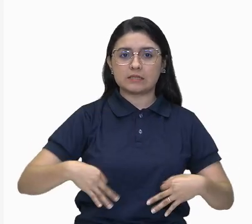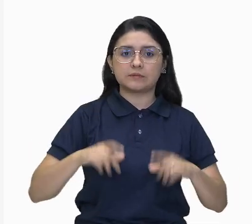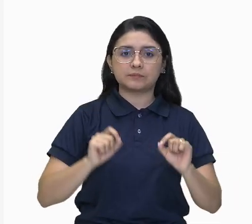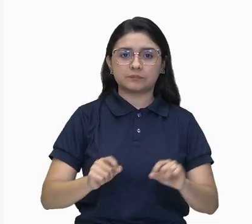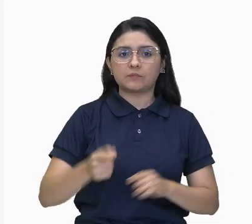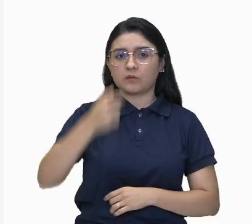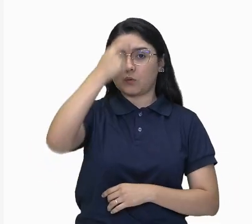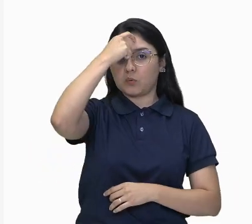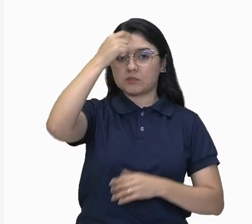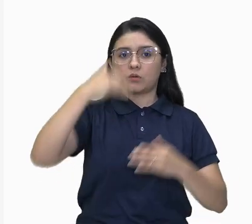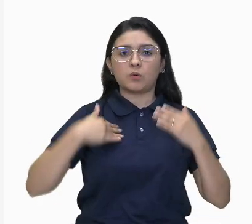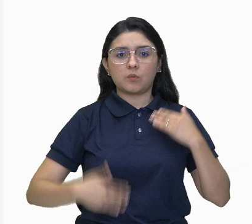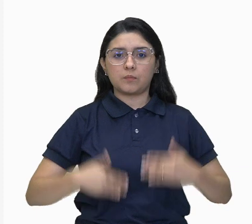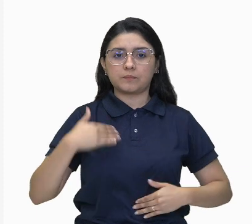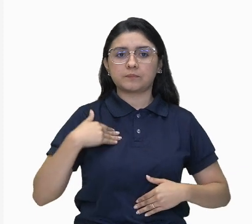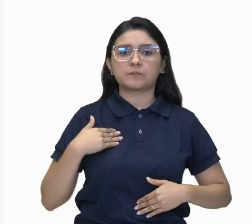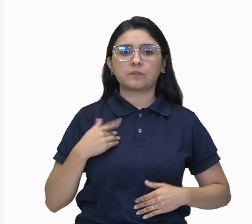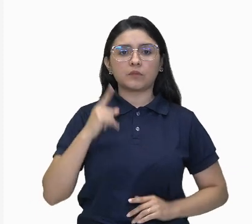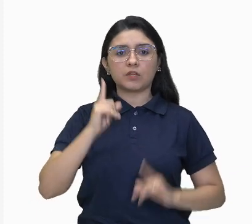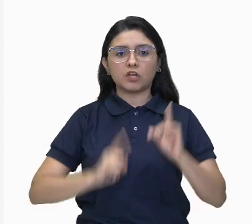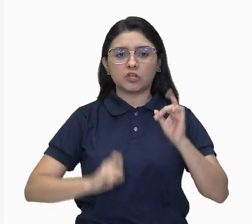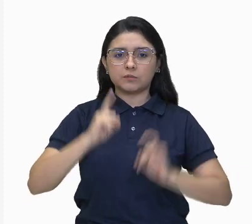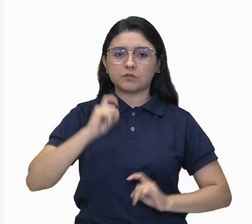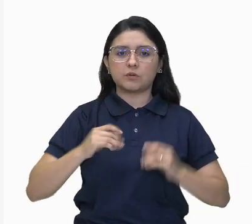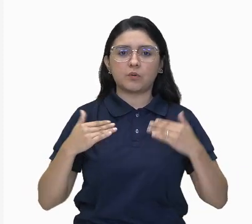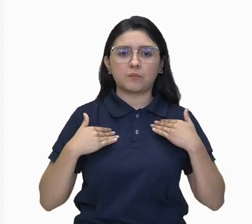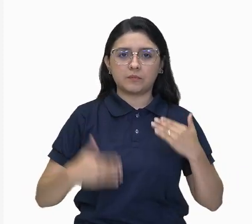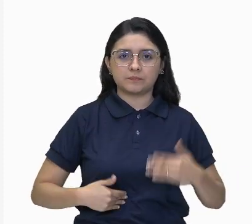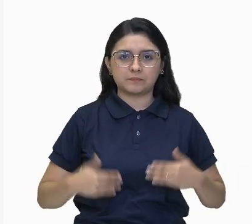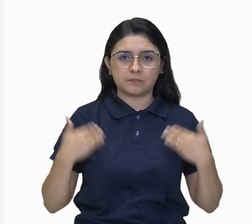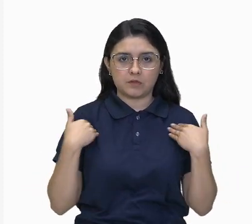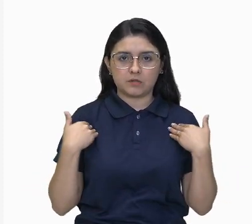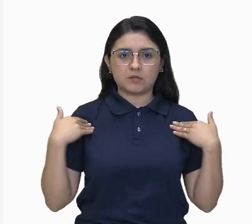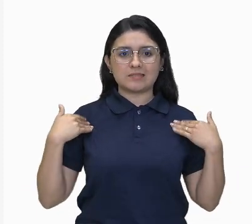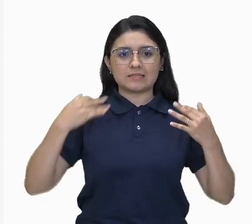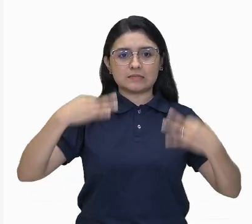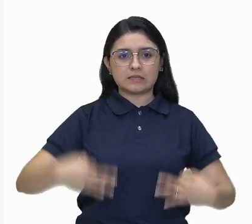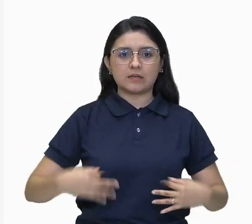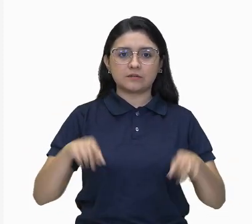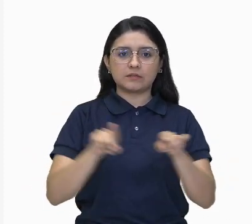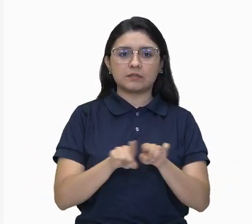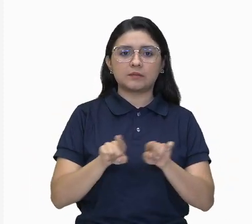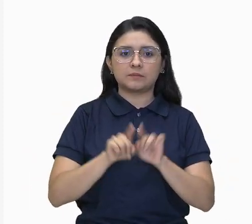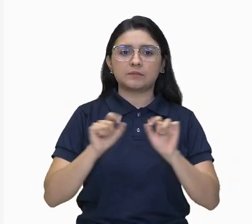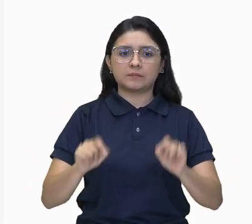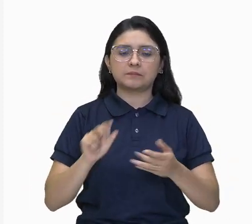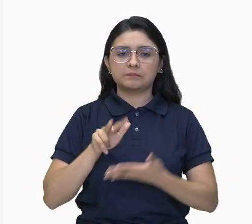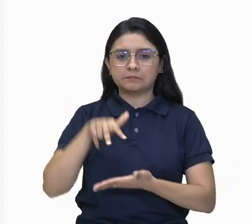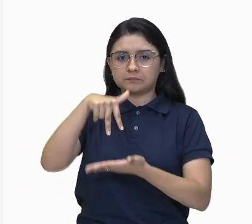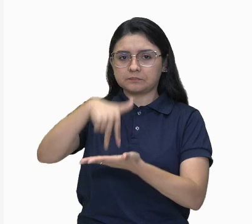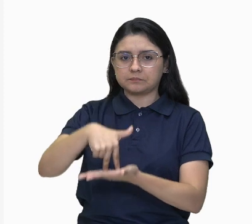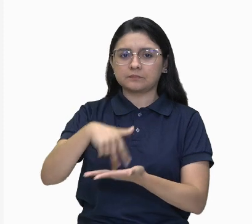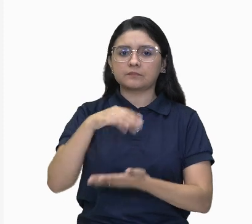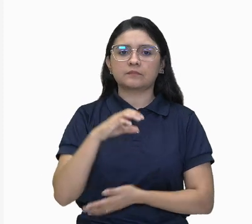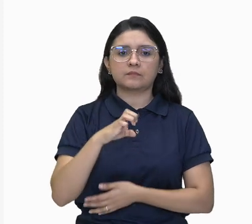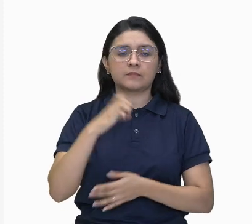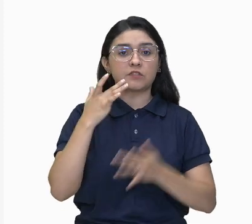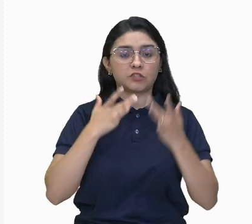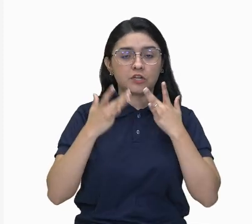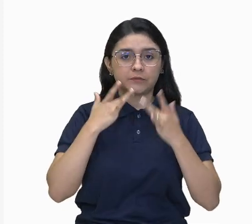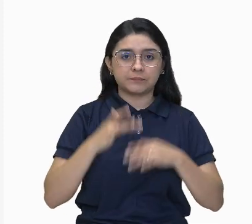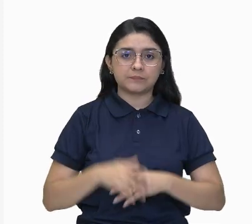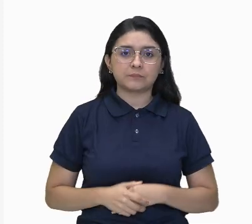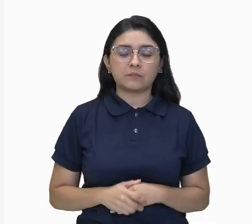consciência corporal, expressão corporal, alinhamento corporal e presença cênica. Isso